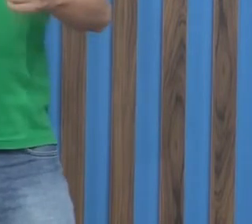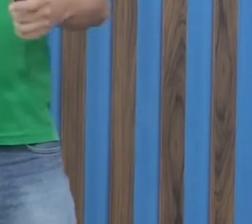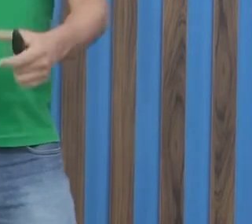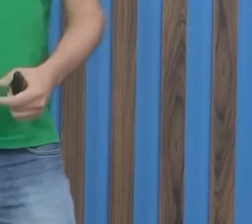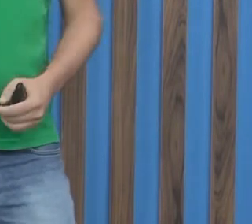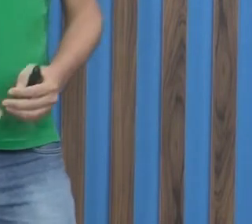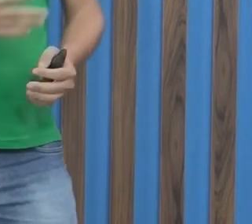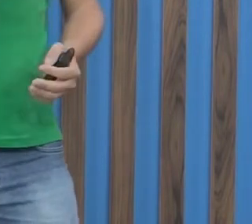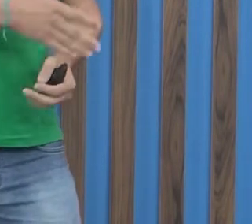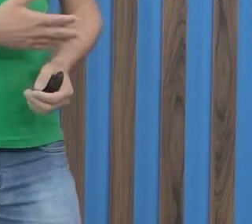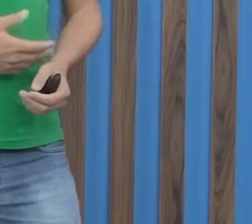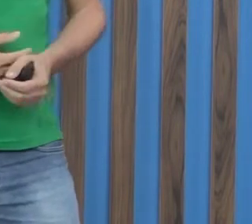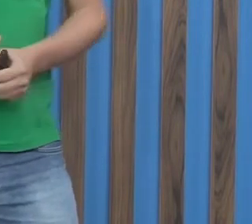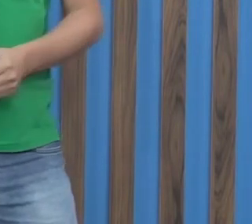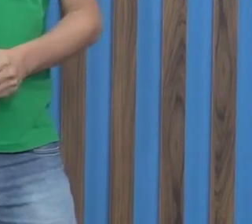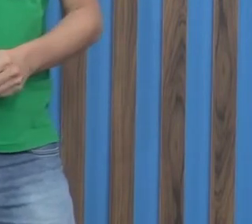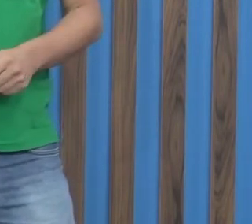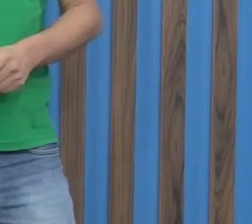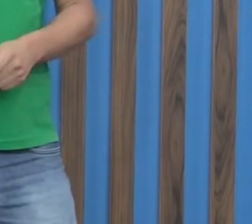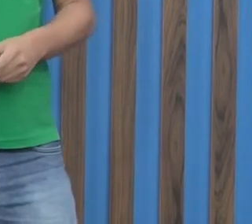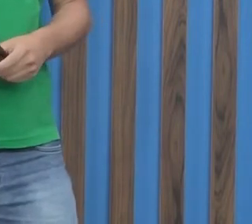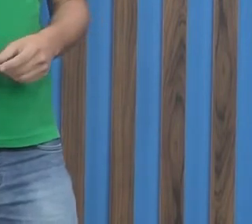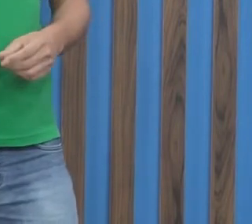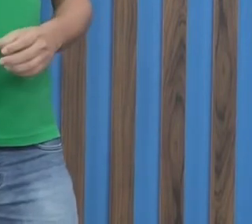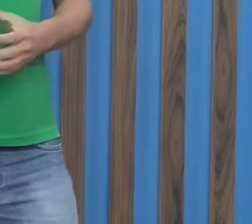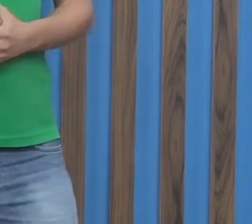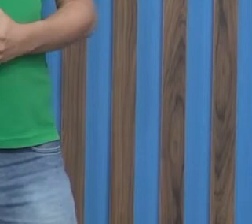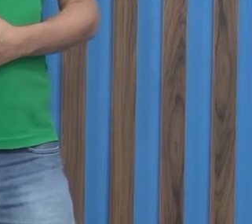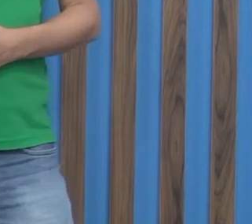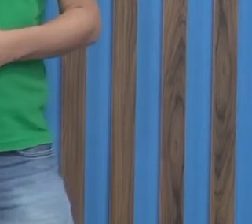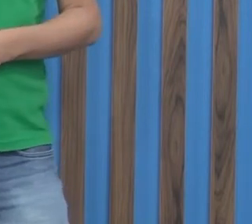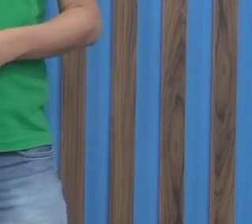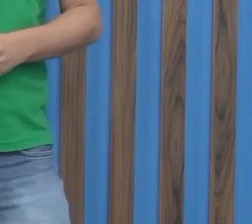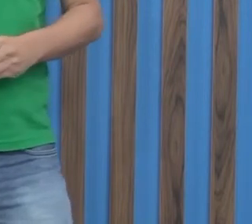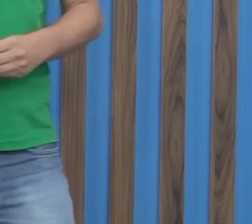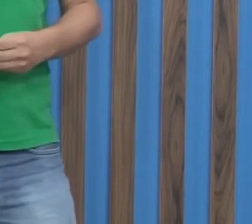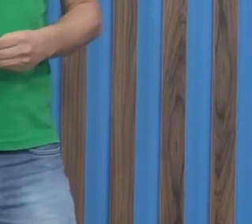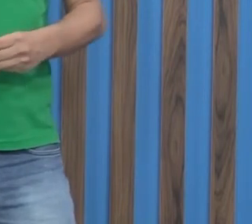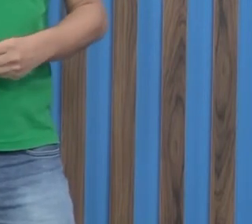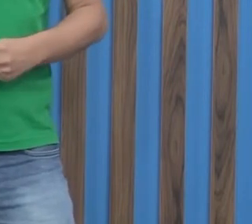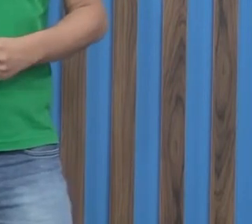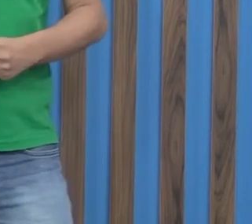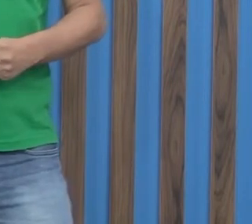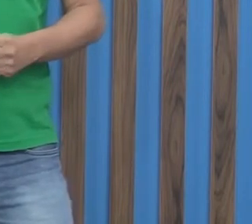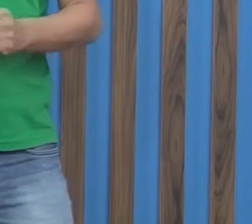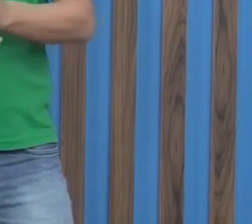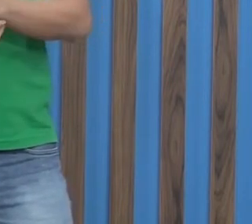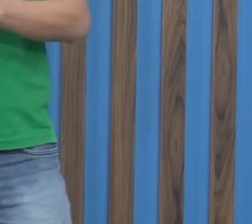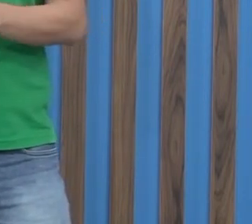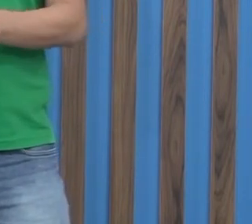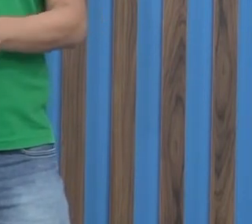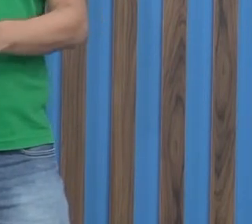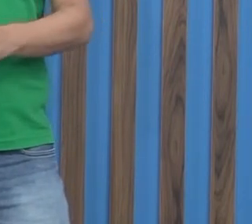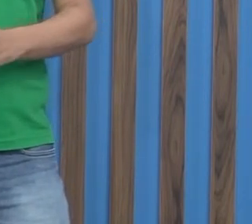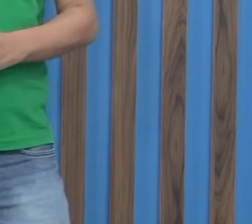aulas de História, meu camarada aqui de História, professor Luciano. Seja bem-vindo e obrigado por estar aqui conosco.